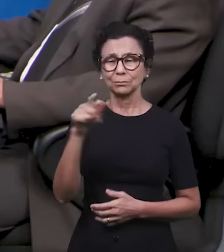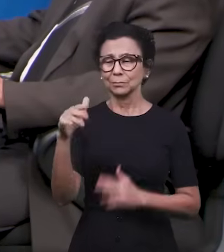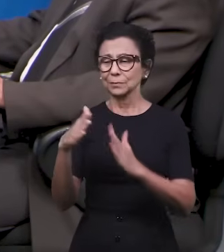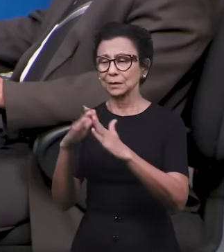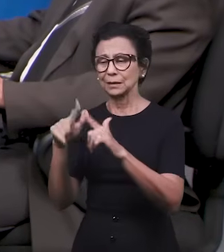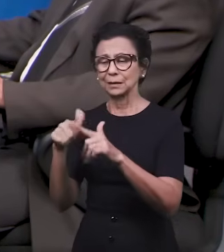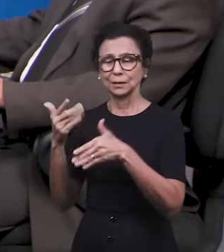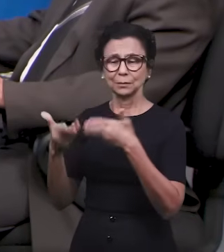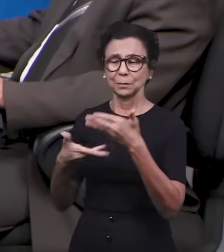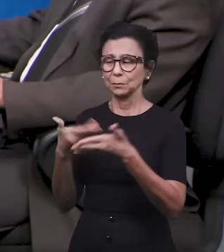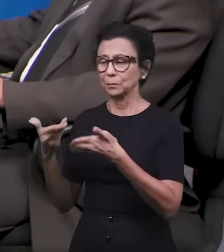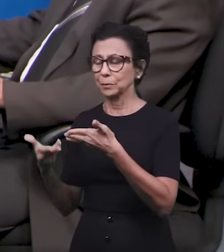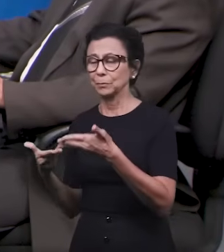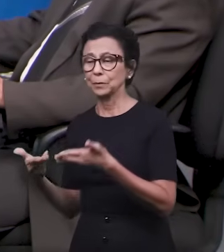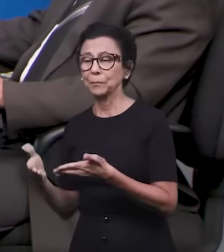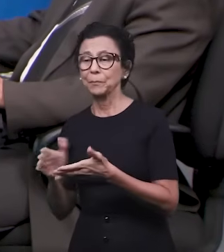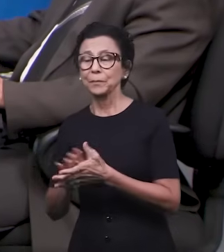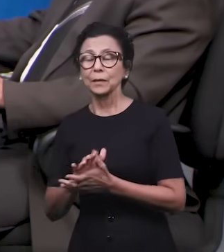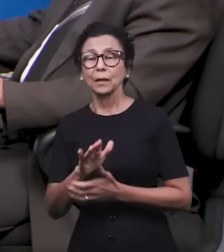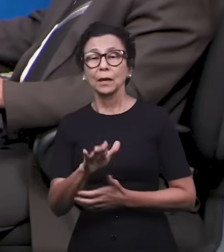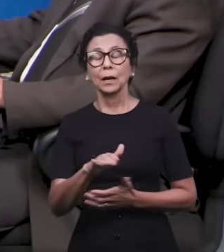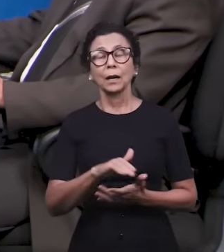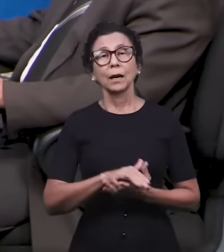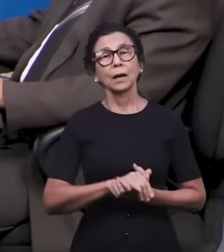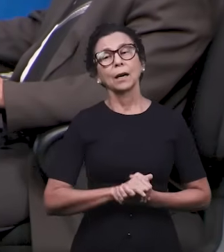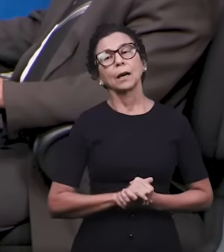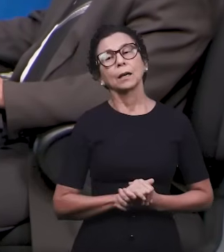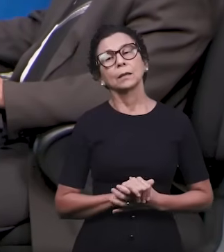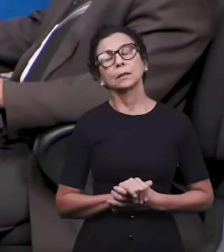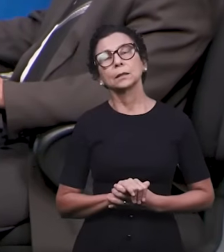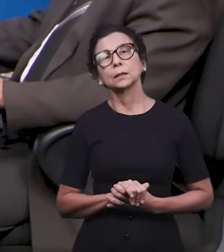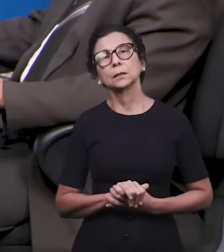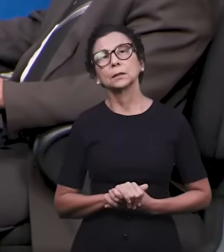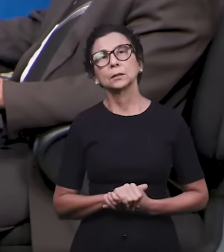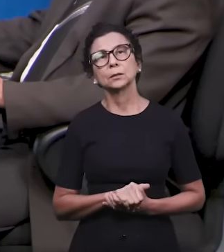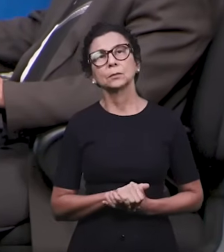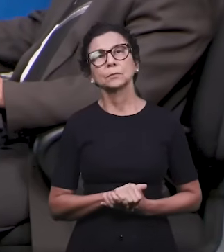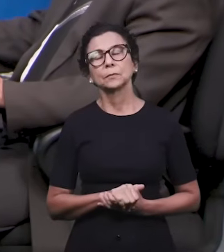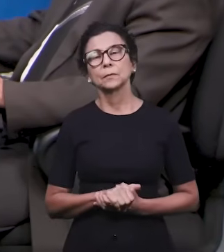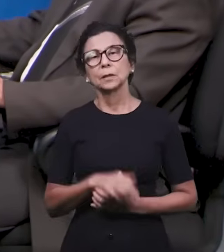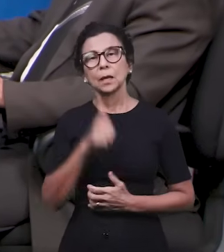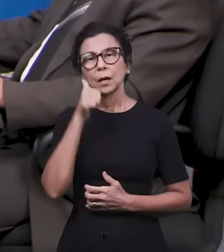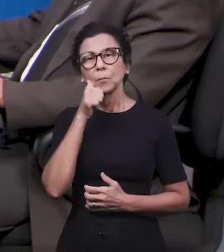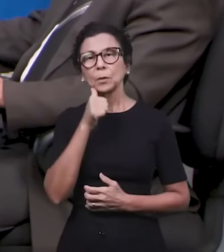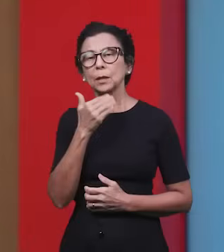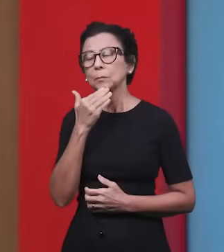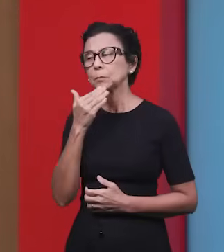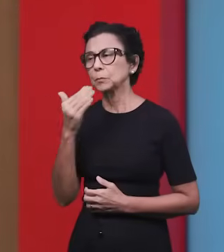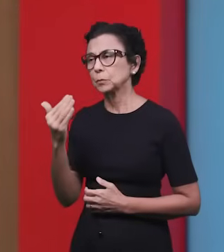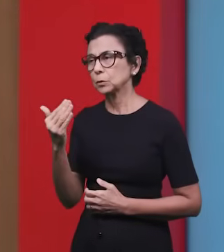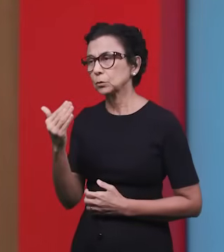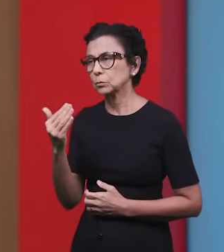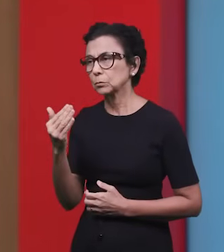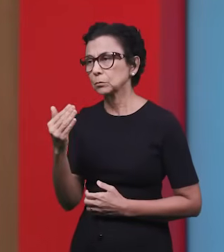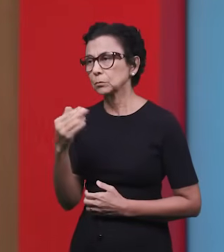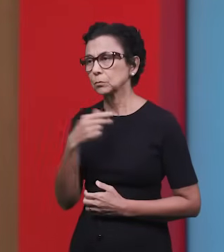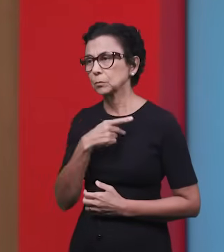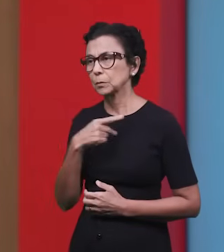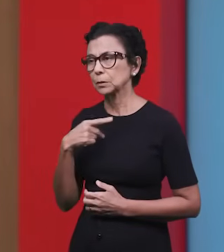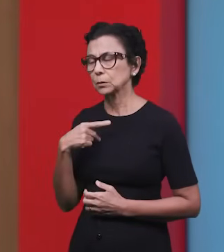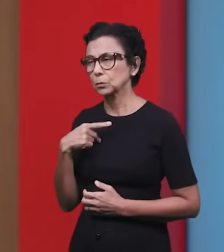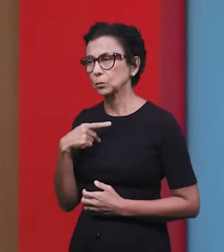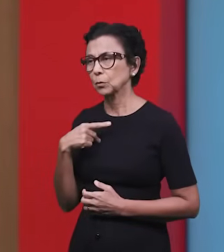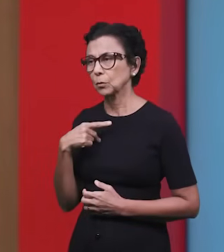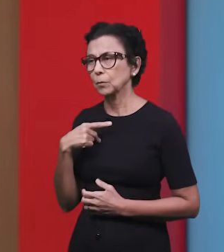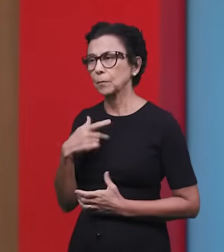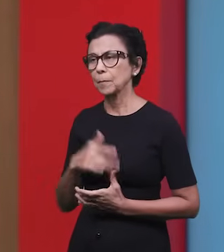coisas ali e virou assim para um diácono. Quando ela solicitou a assistência, virou: fulano, vai